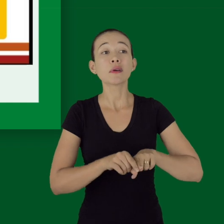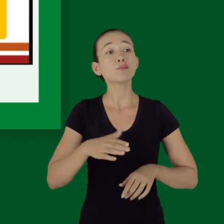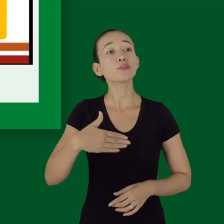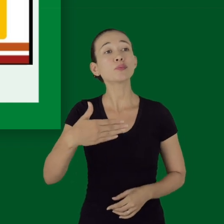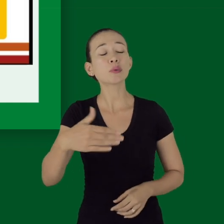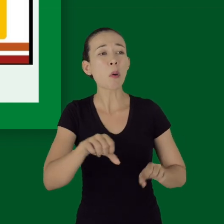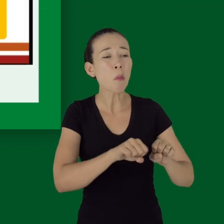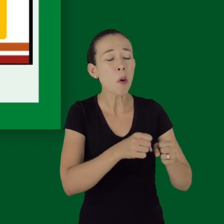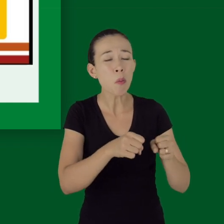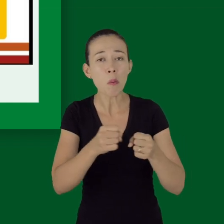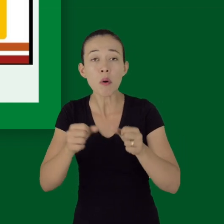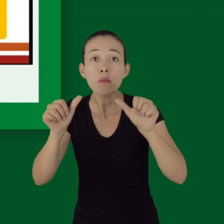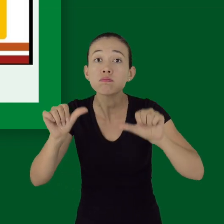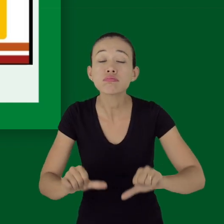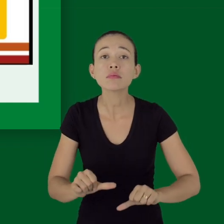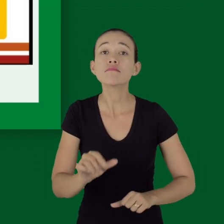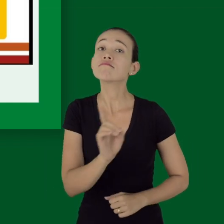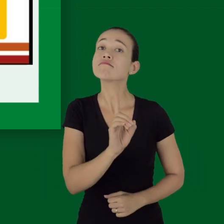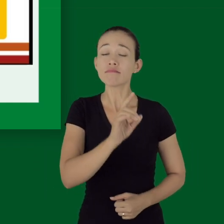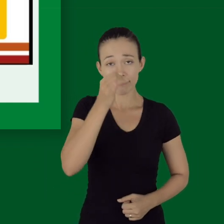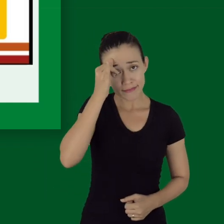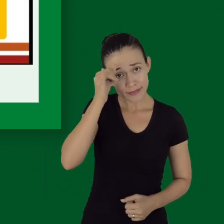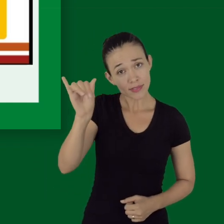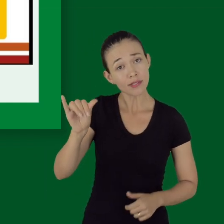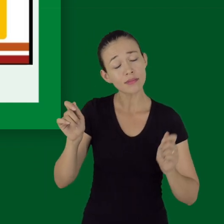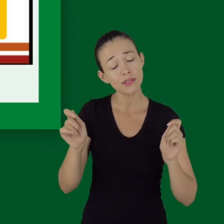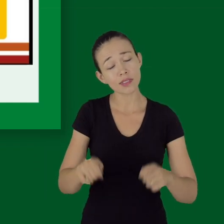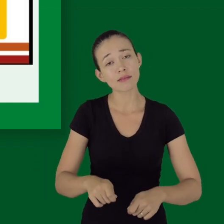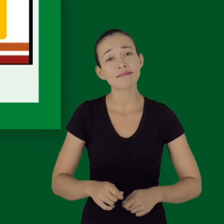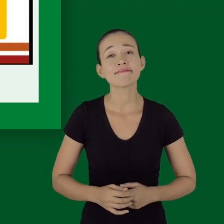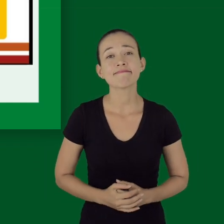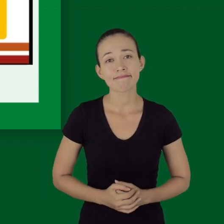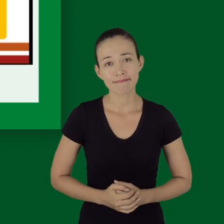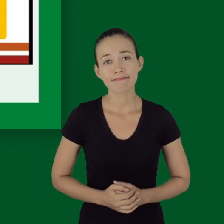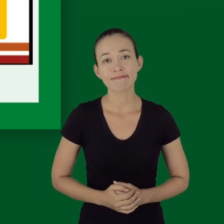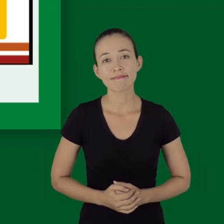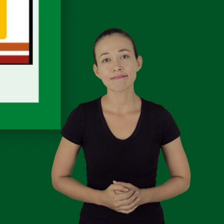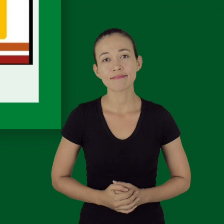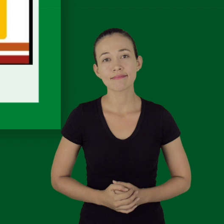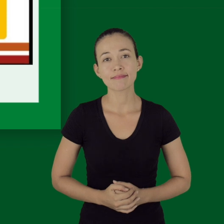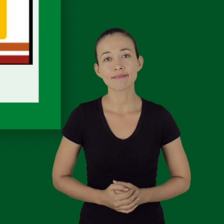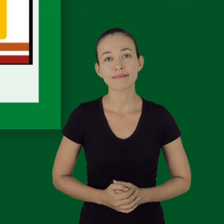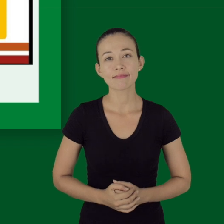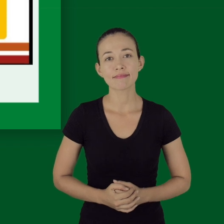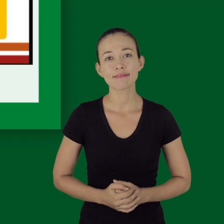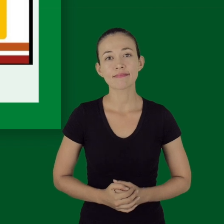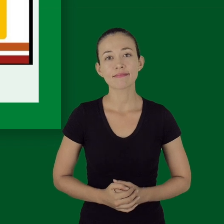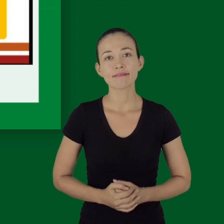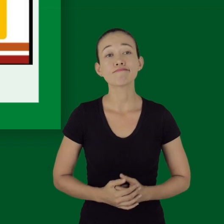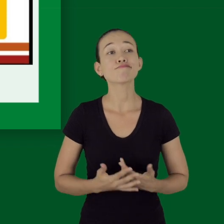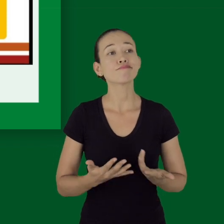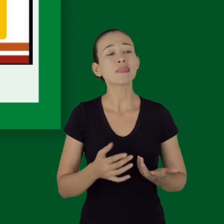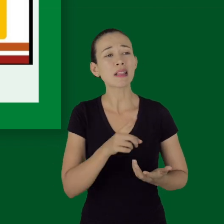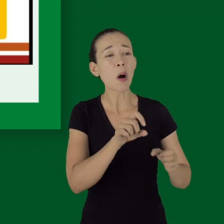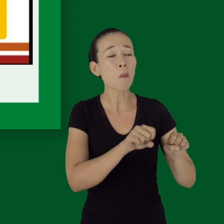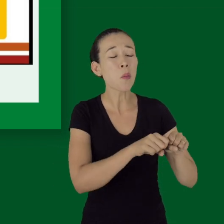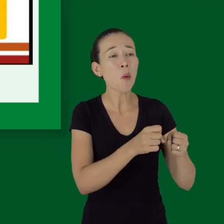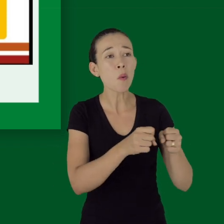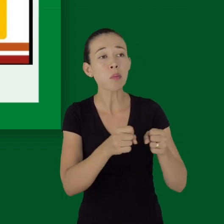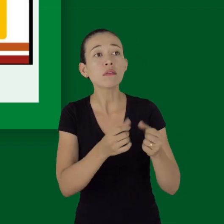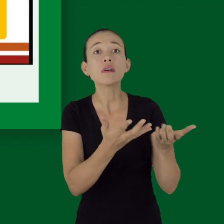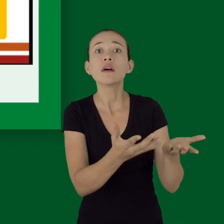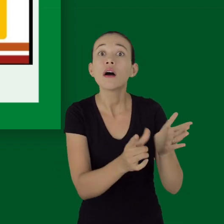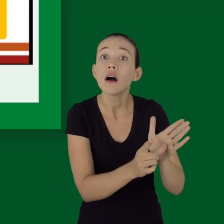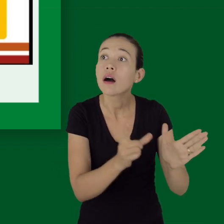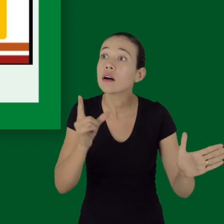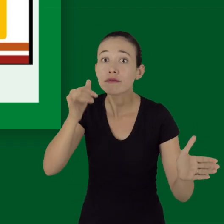o risco de lesões secundárias e comprometimento em relação à capacidade produtiva desse paciente. Se ele tiver uma lesão